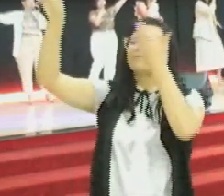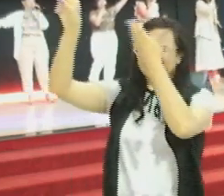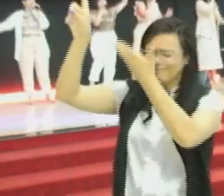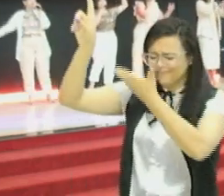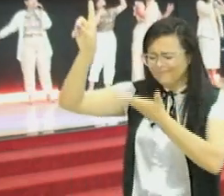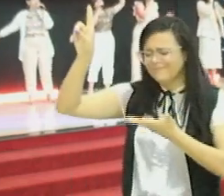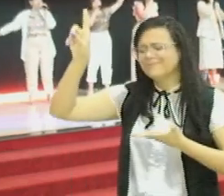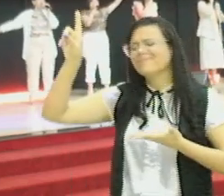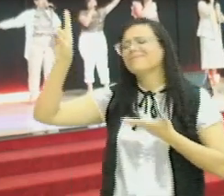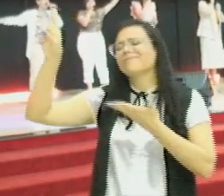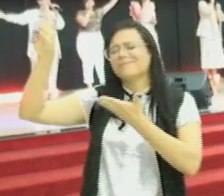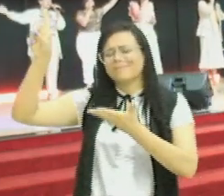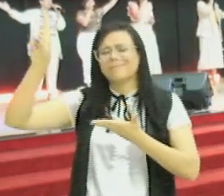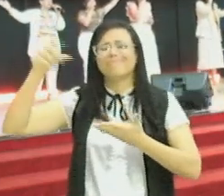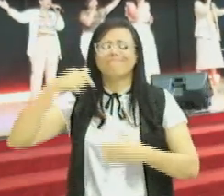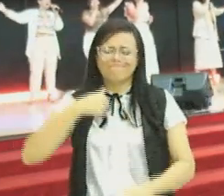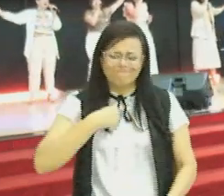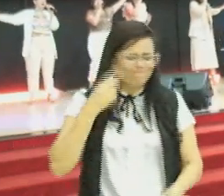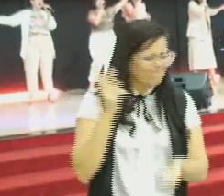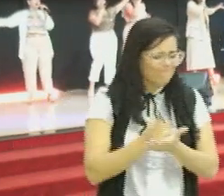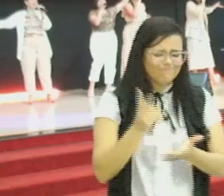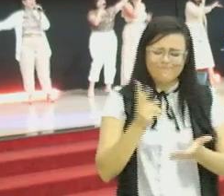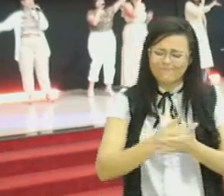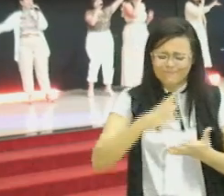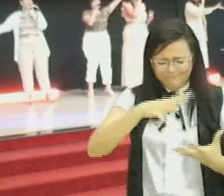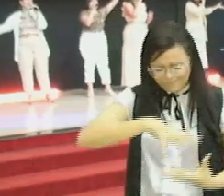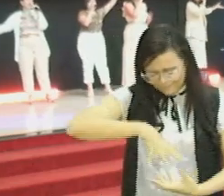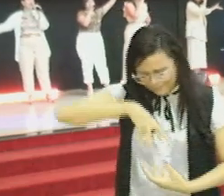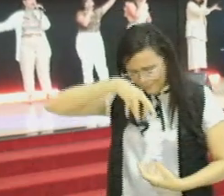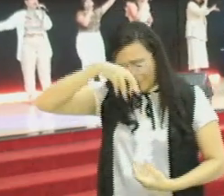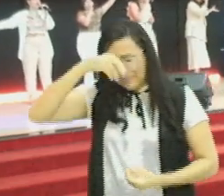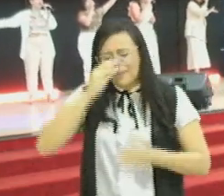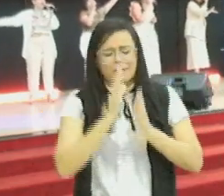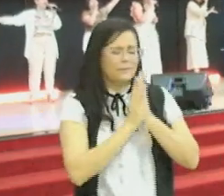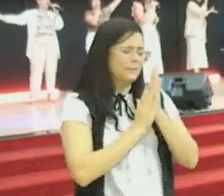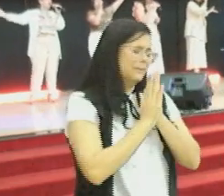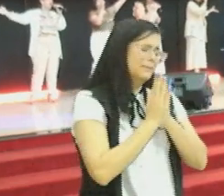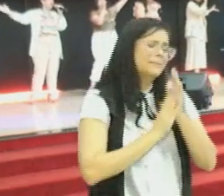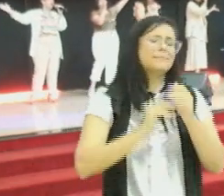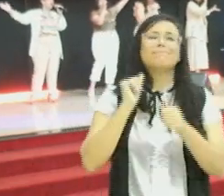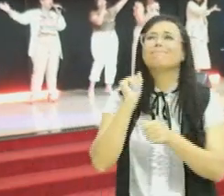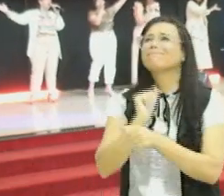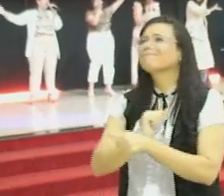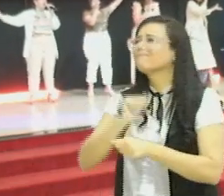és por quem a minha alma esperou,